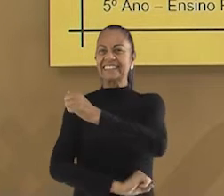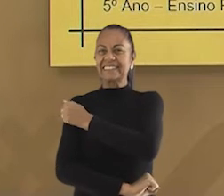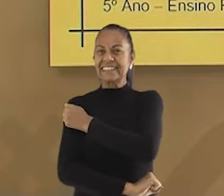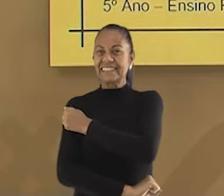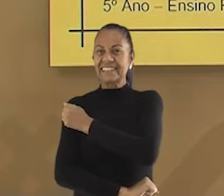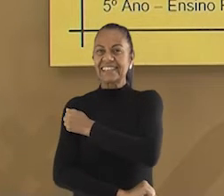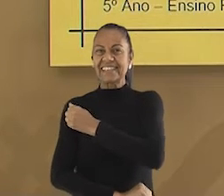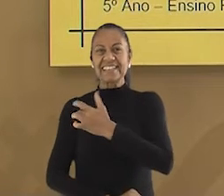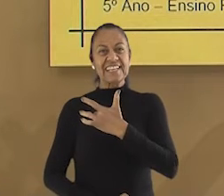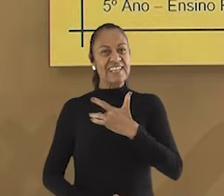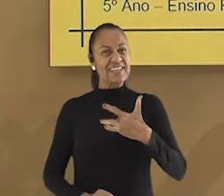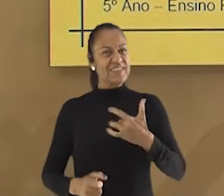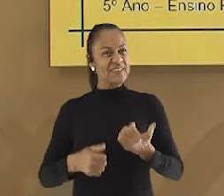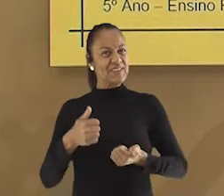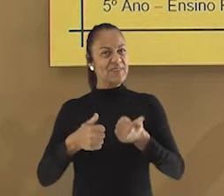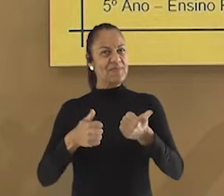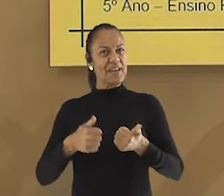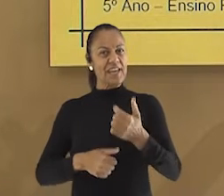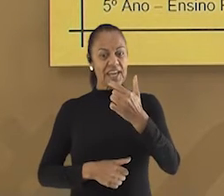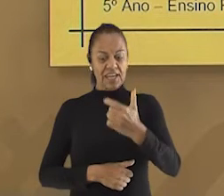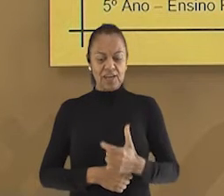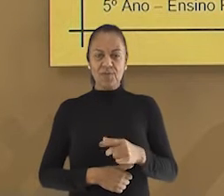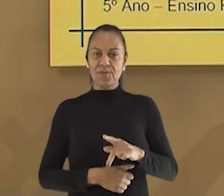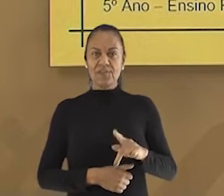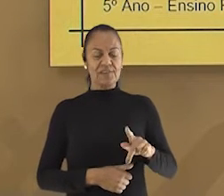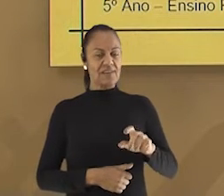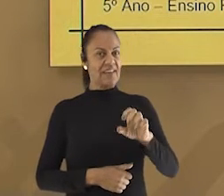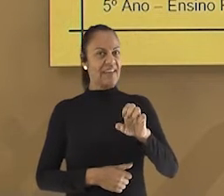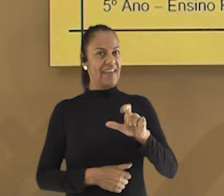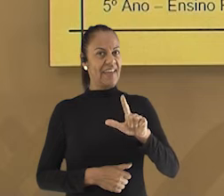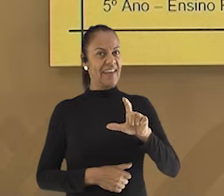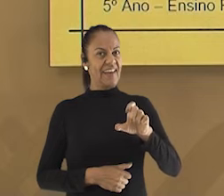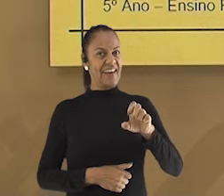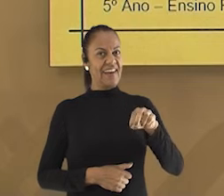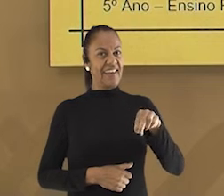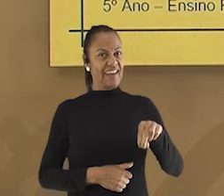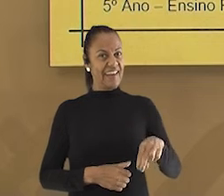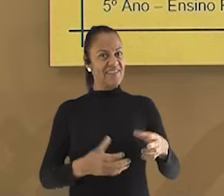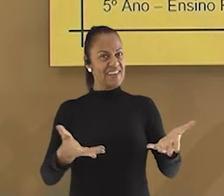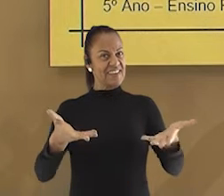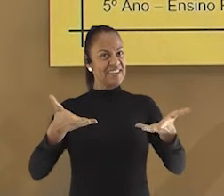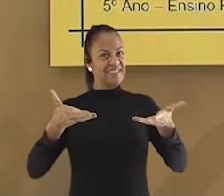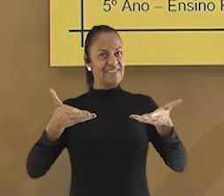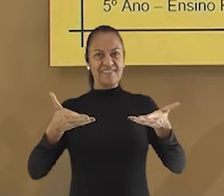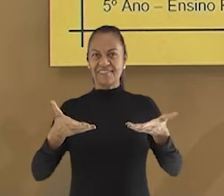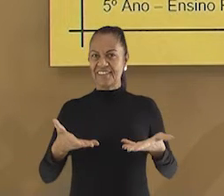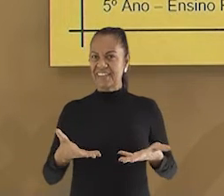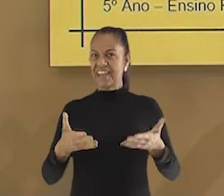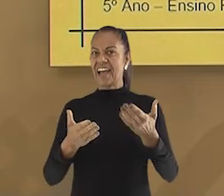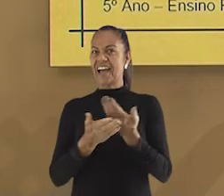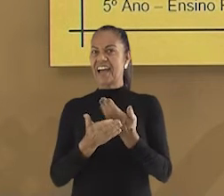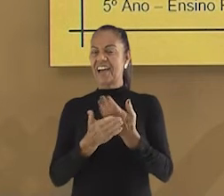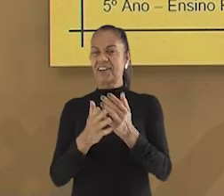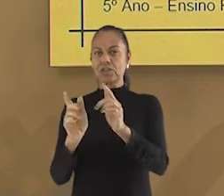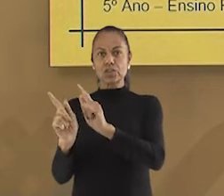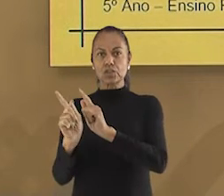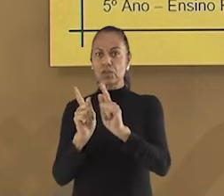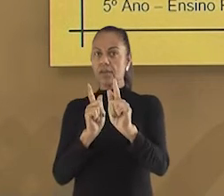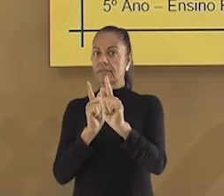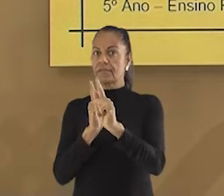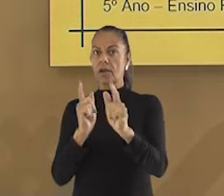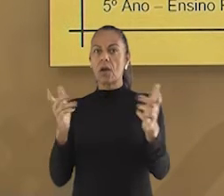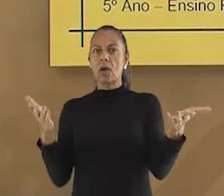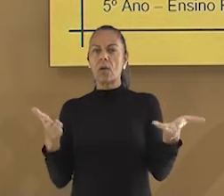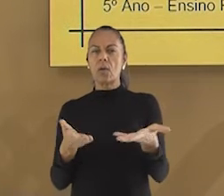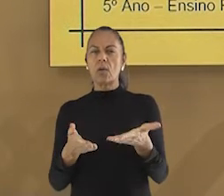estudantes! Como vocês estão? Eu sou a professora Ellen. Bem-vindos à nossa aula de Geografia. Hoje